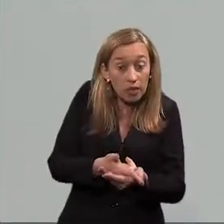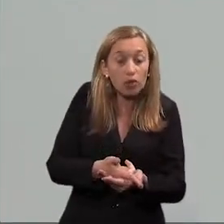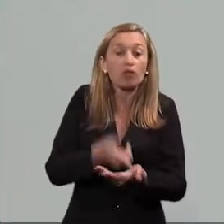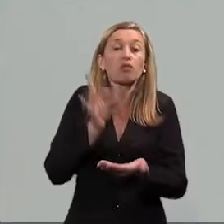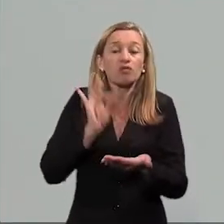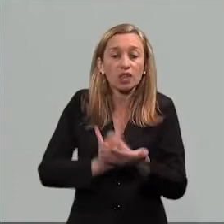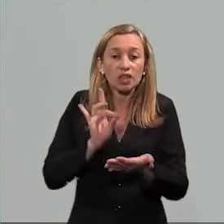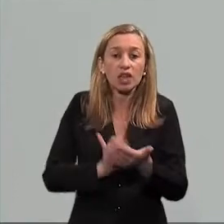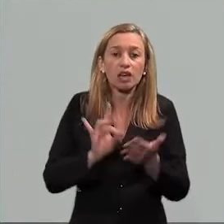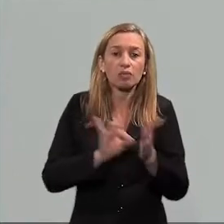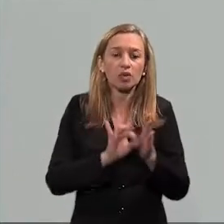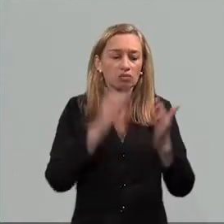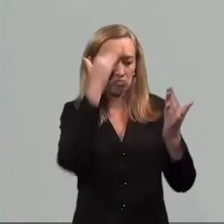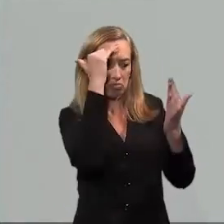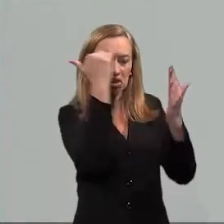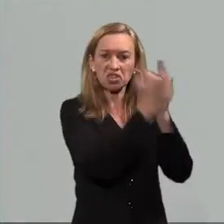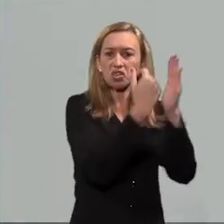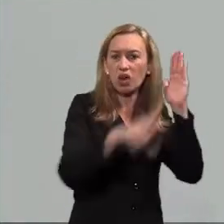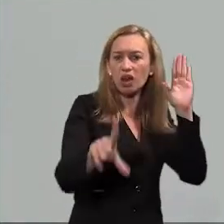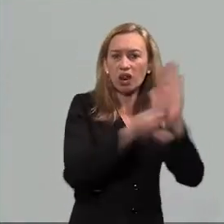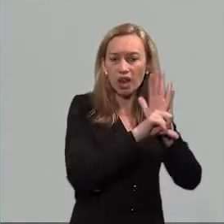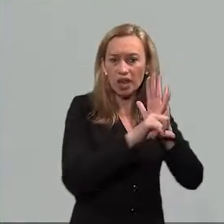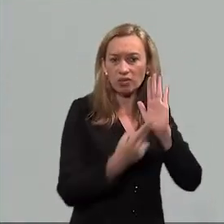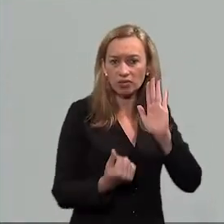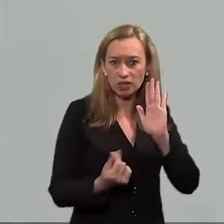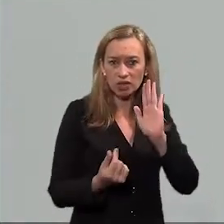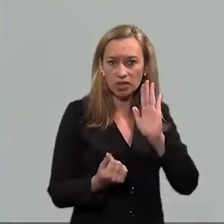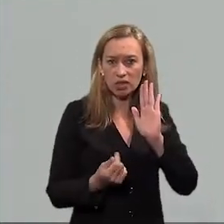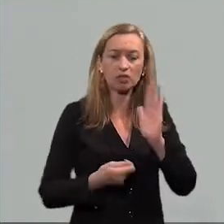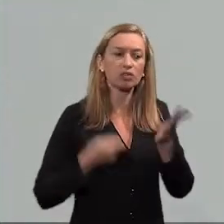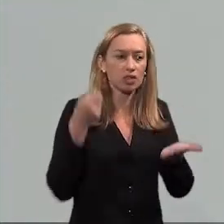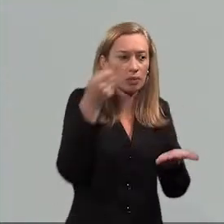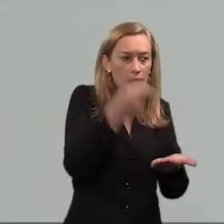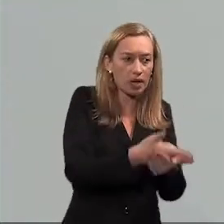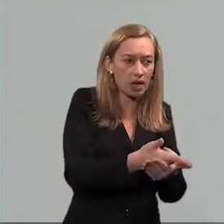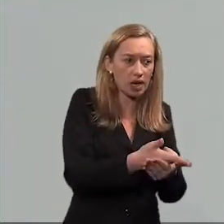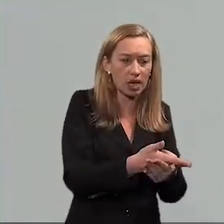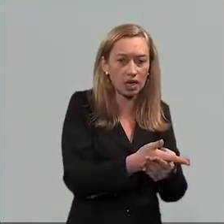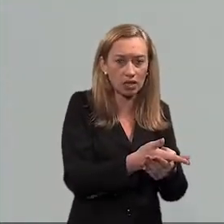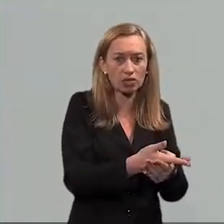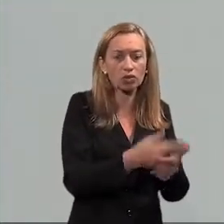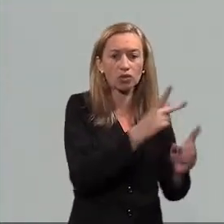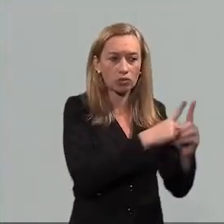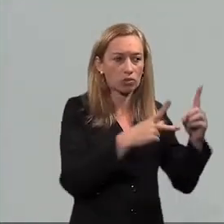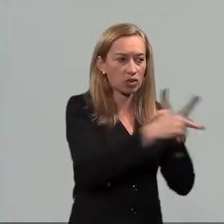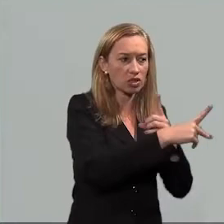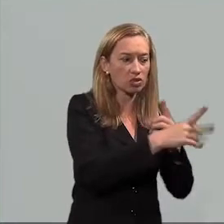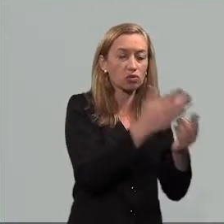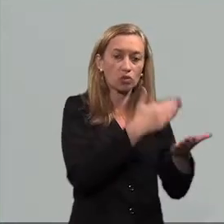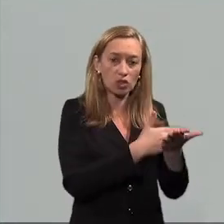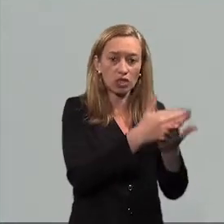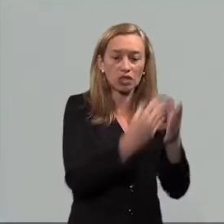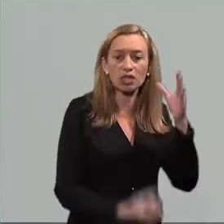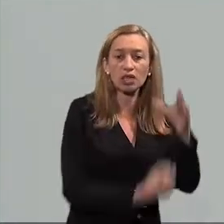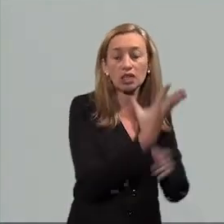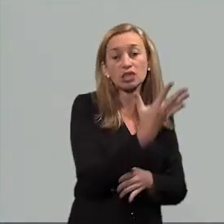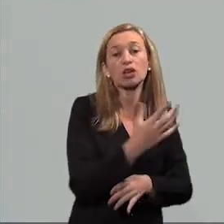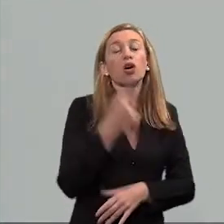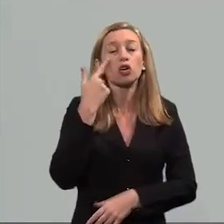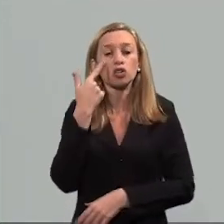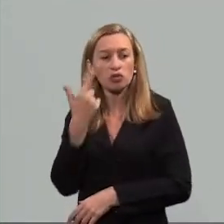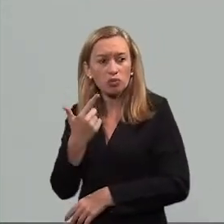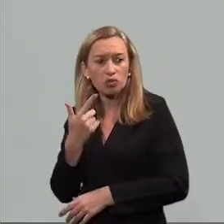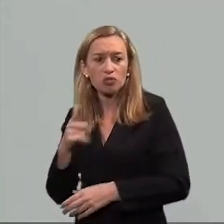cumpriu o que estava previsto em lei de aporte financeiro que deveria ter sido dado ao Rio Previdência desde a sua criação. Então, nós